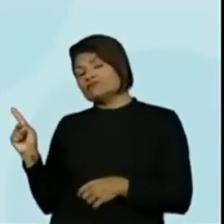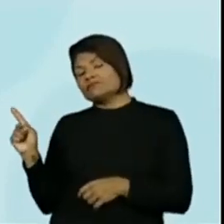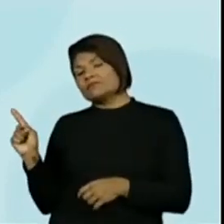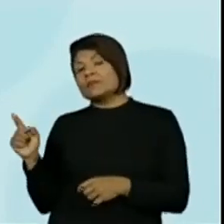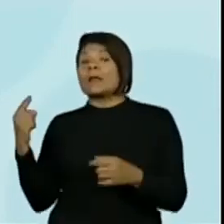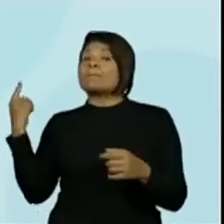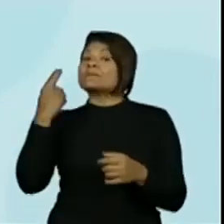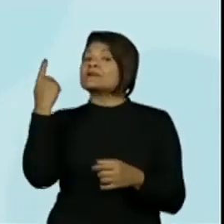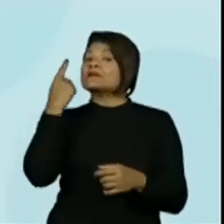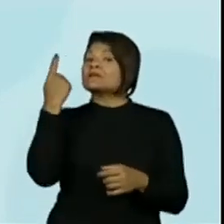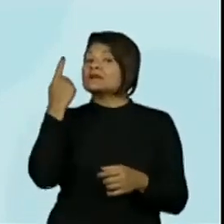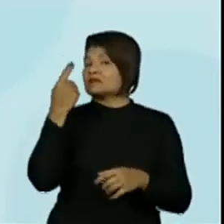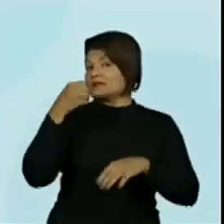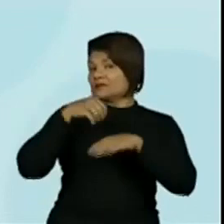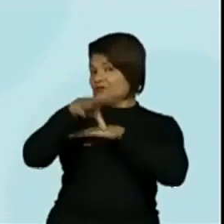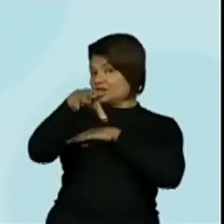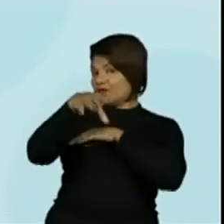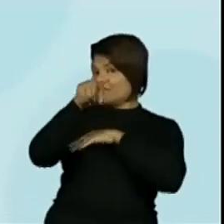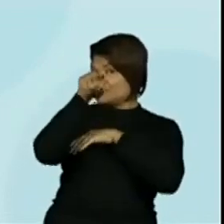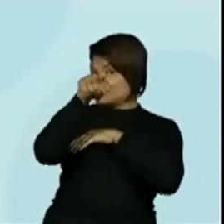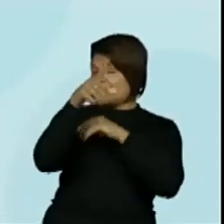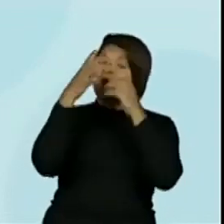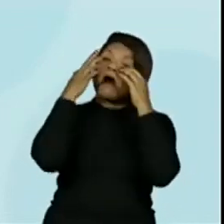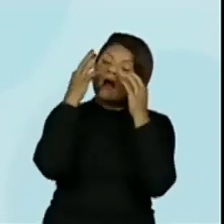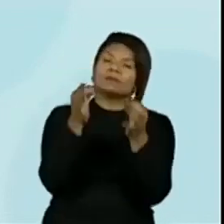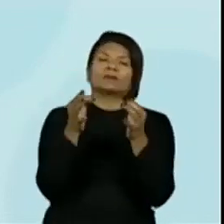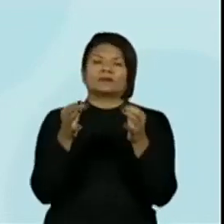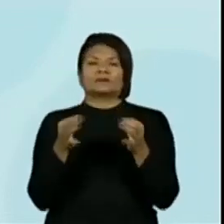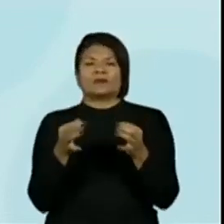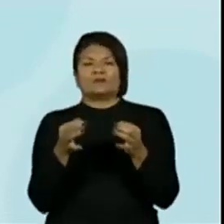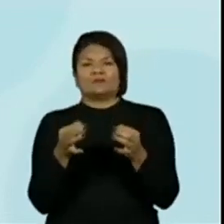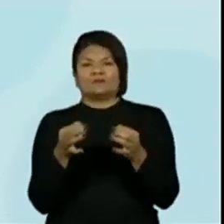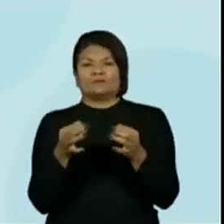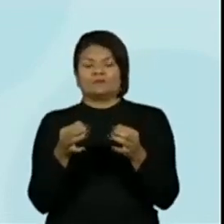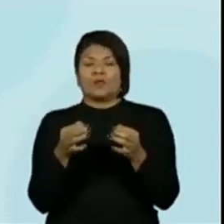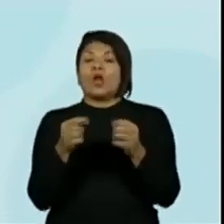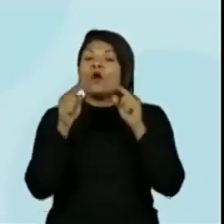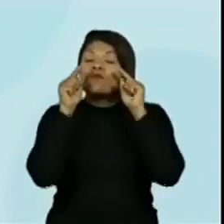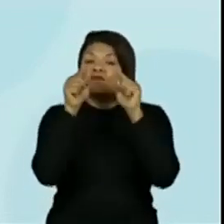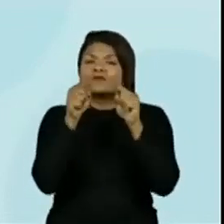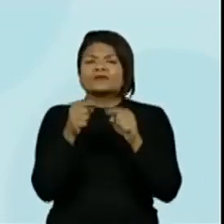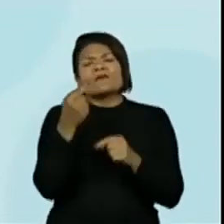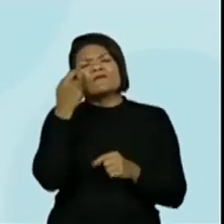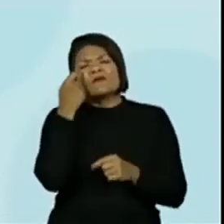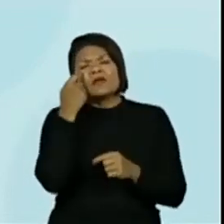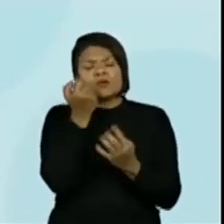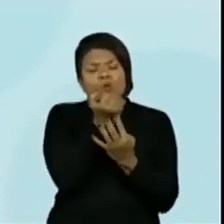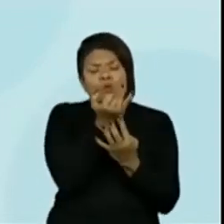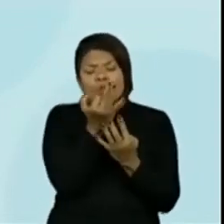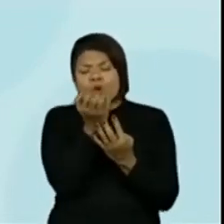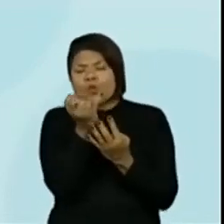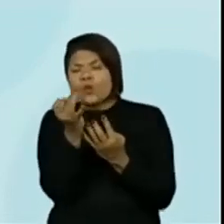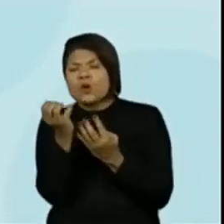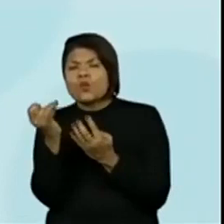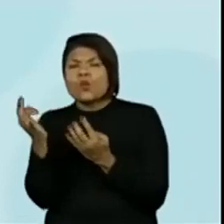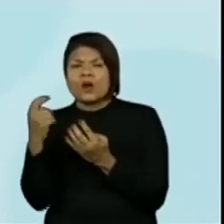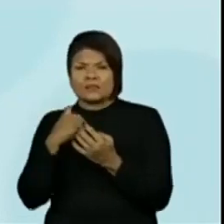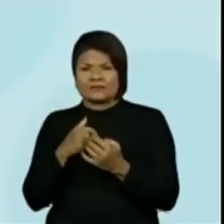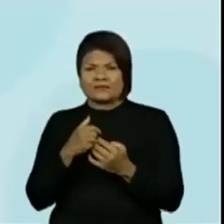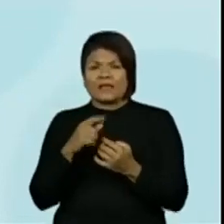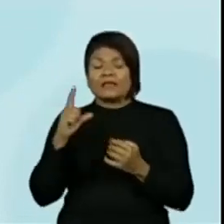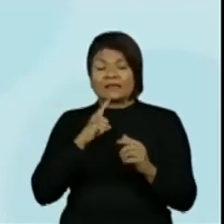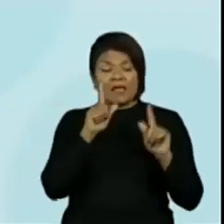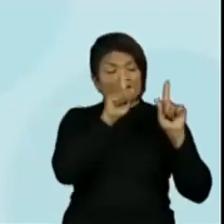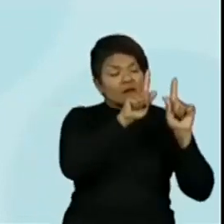primeira dica. Fiquem atentos, reparem a quantidade de algarismos que eu tenho em cada um dos